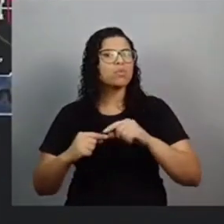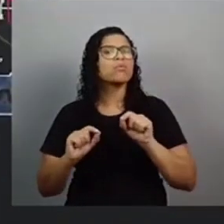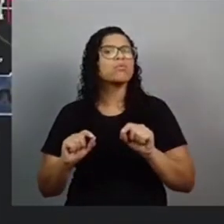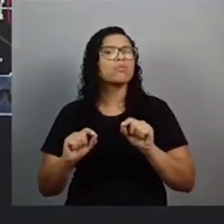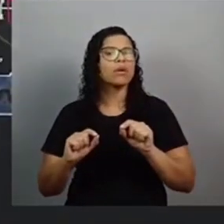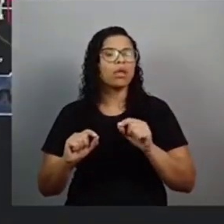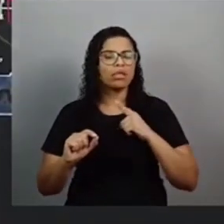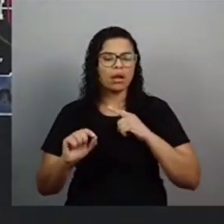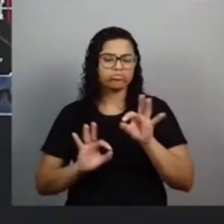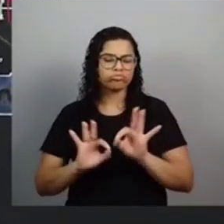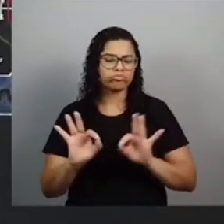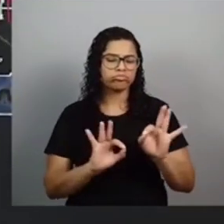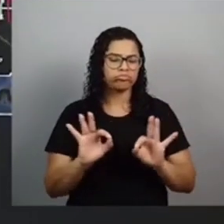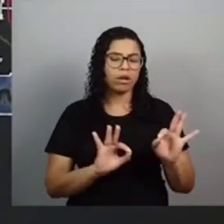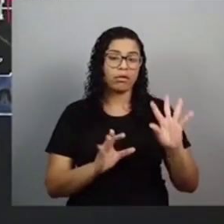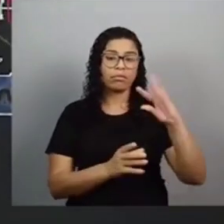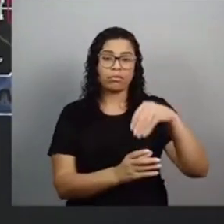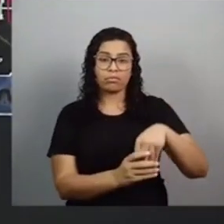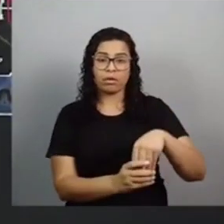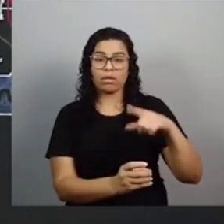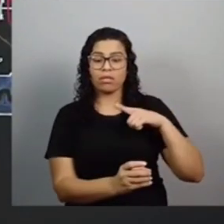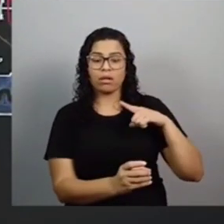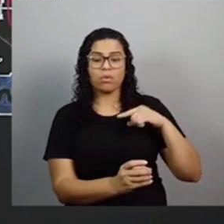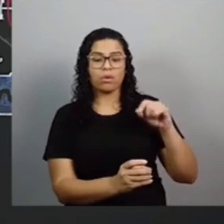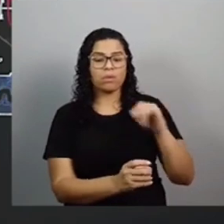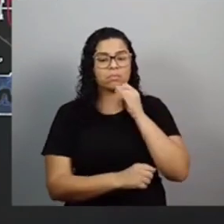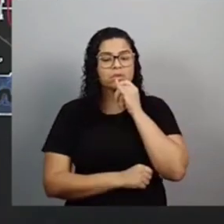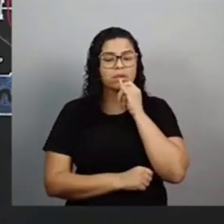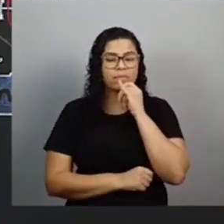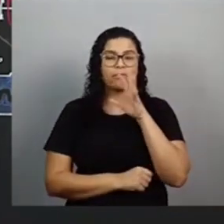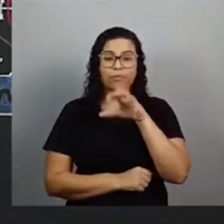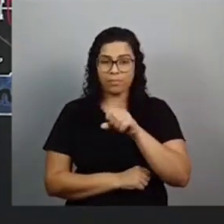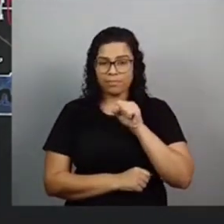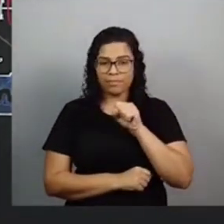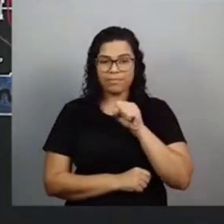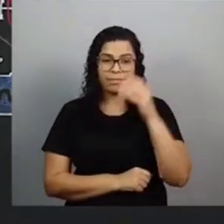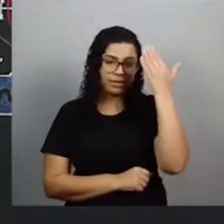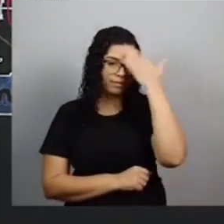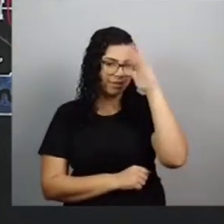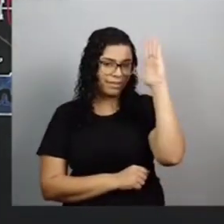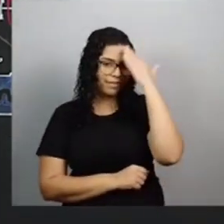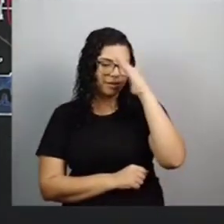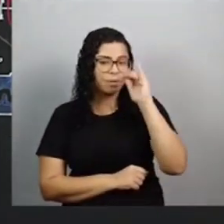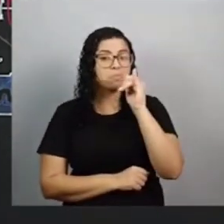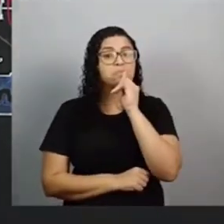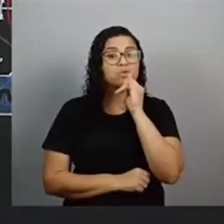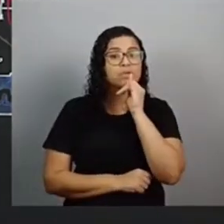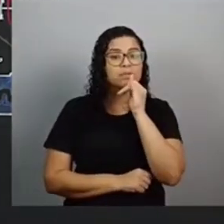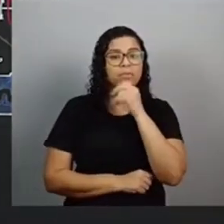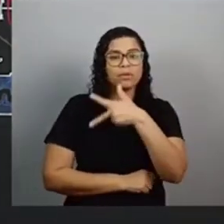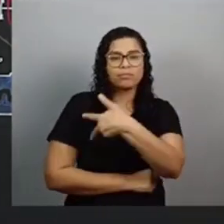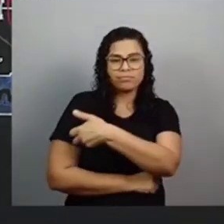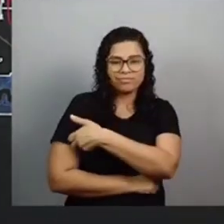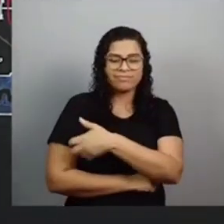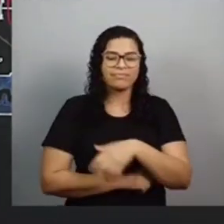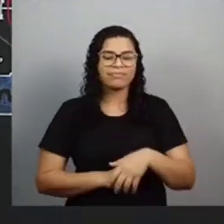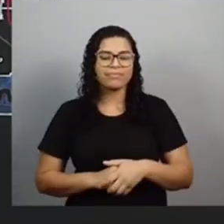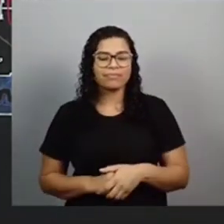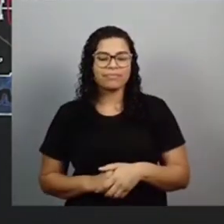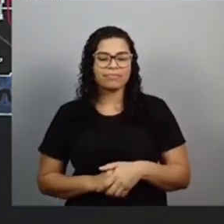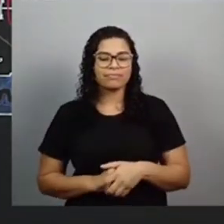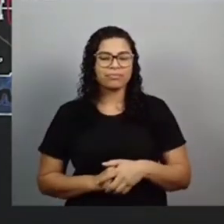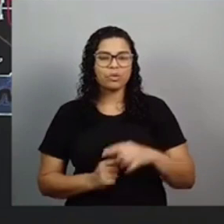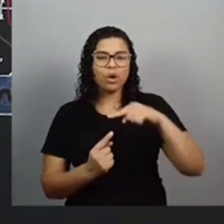ali, só que lá dentro tem, vou pegar aqui para você te ajudar, para você entender, tem alguns cilindros. Cilindros esse formato